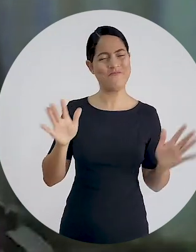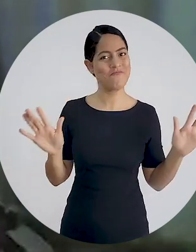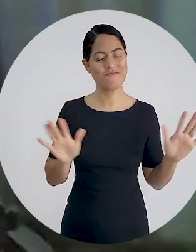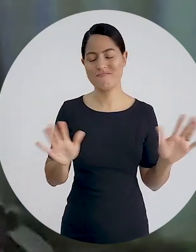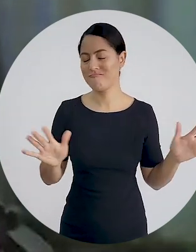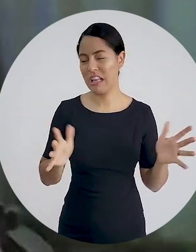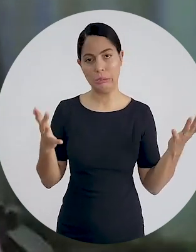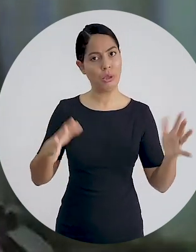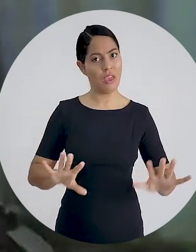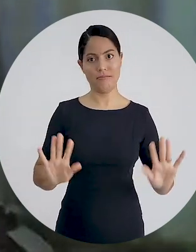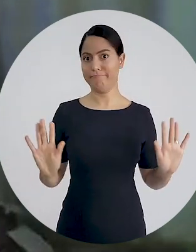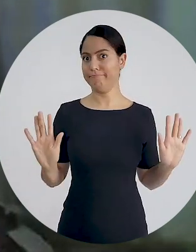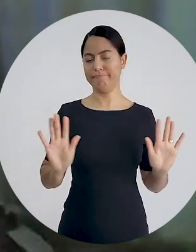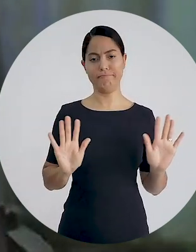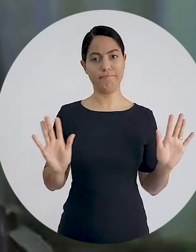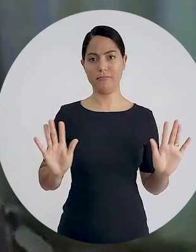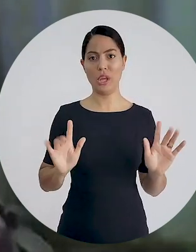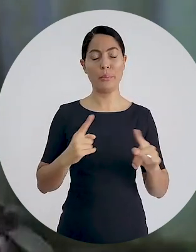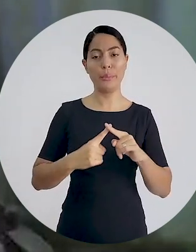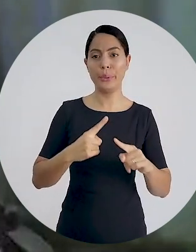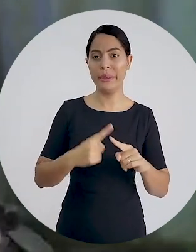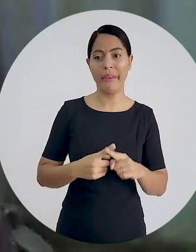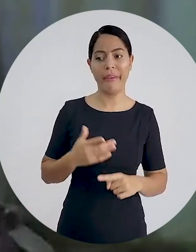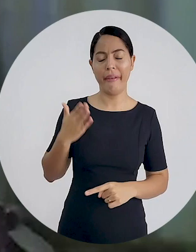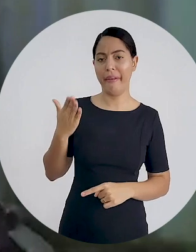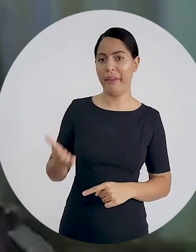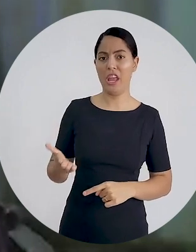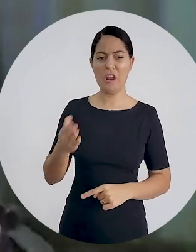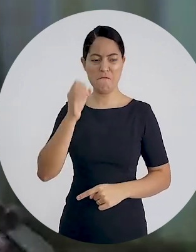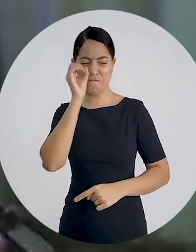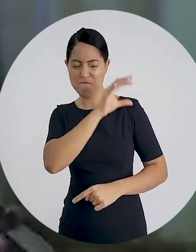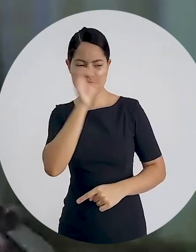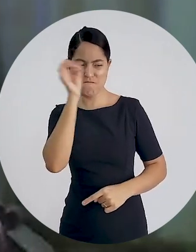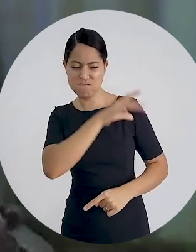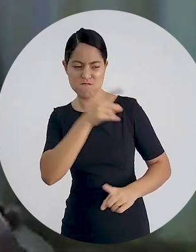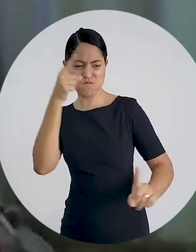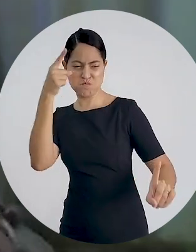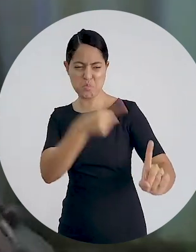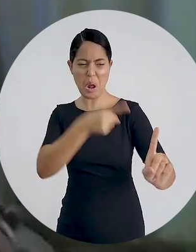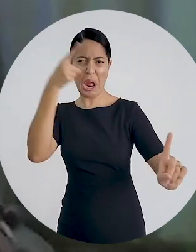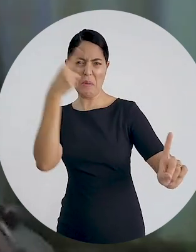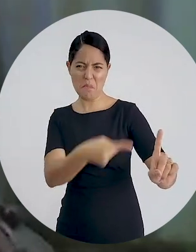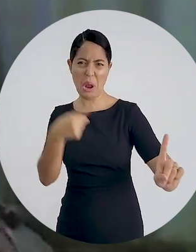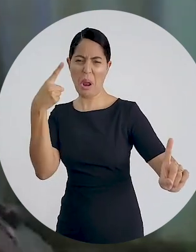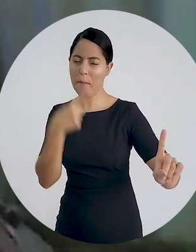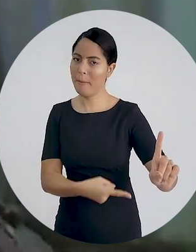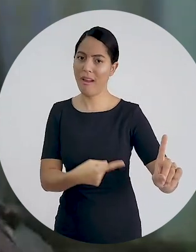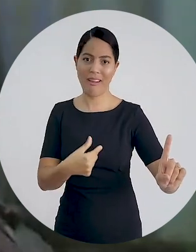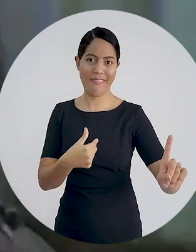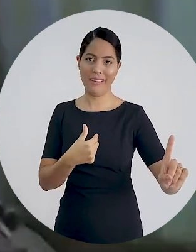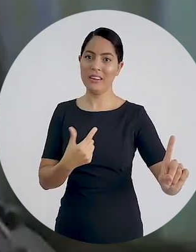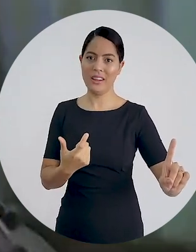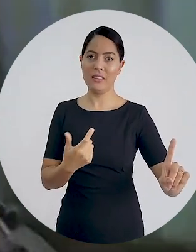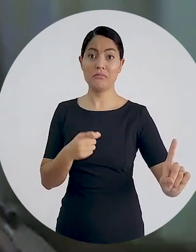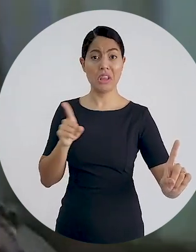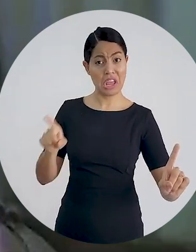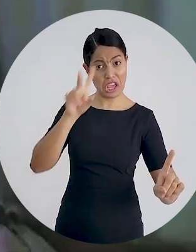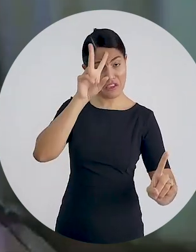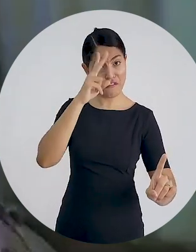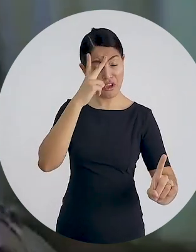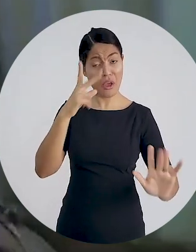Eu prefiro, inclusive, nem repetir aqui, né, o nível das ofensas e dos